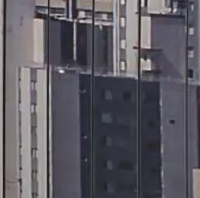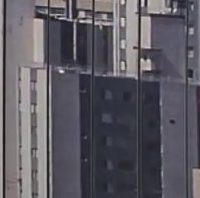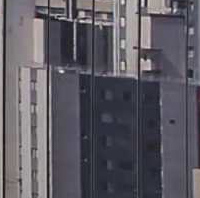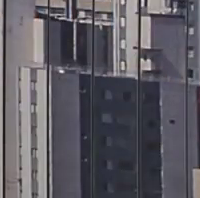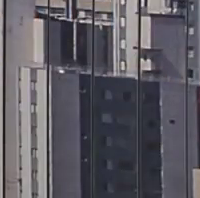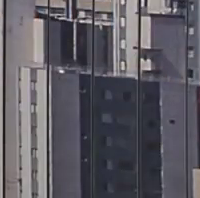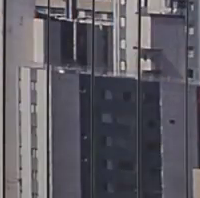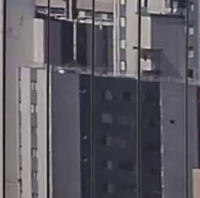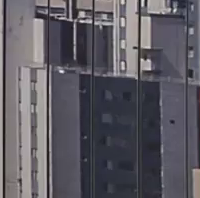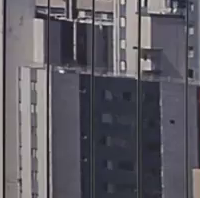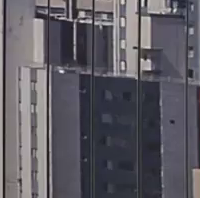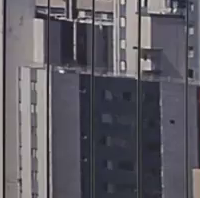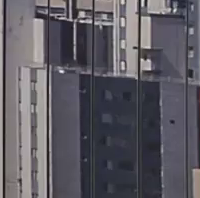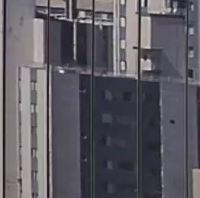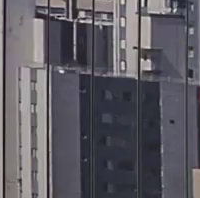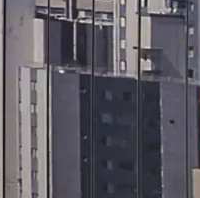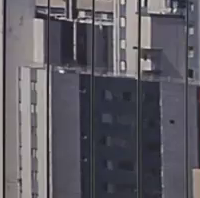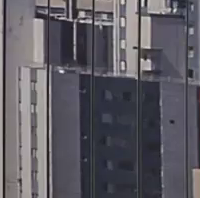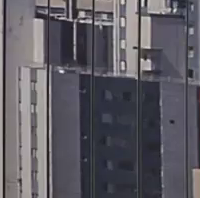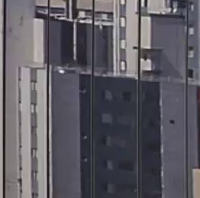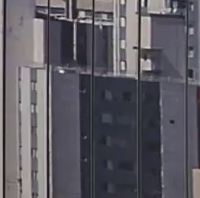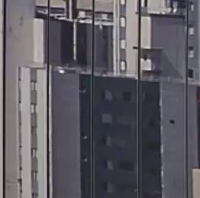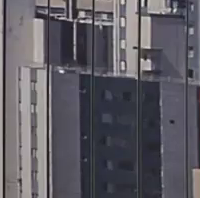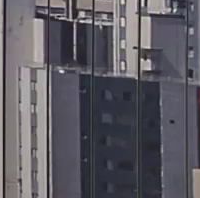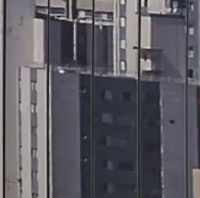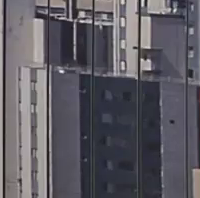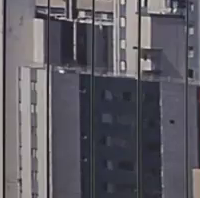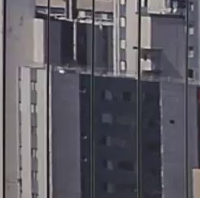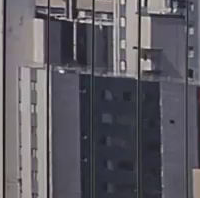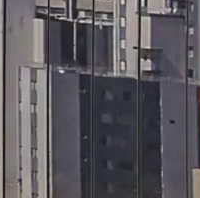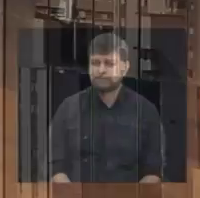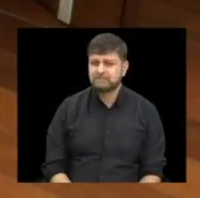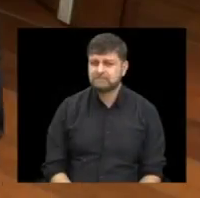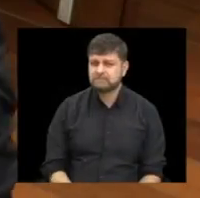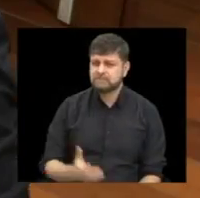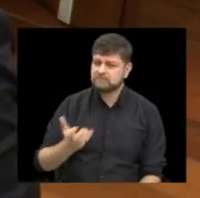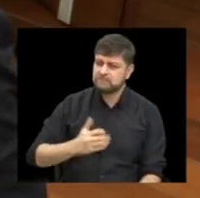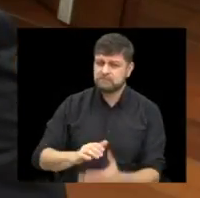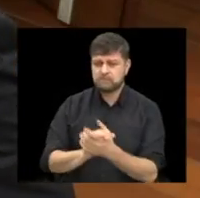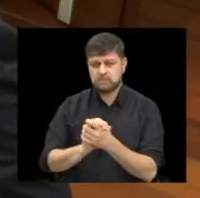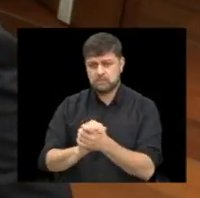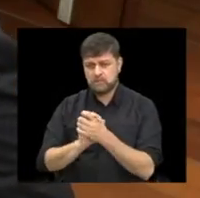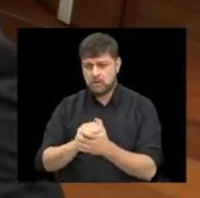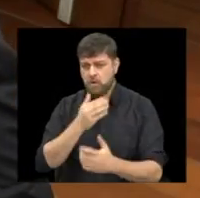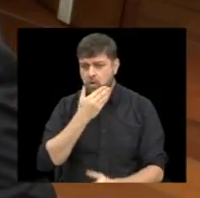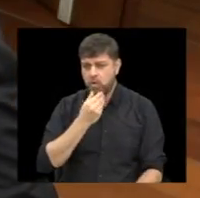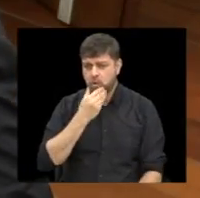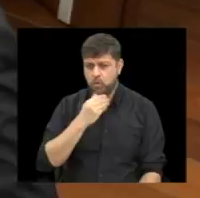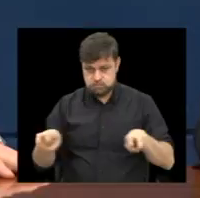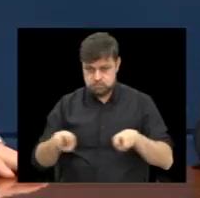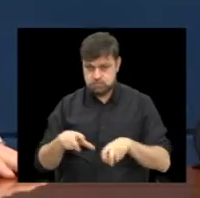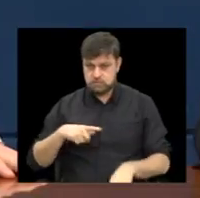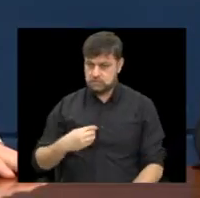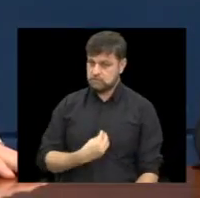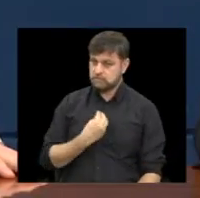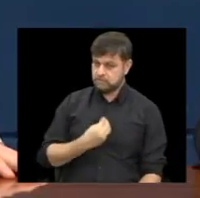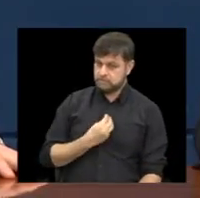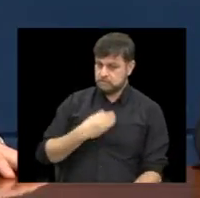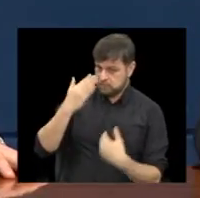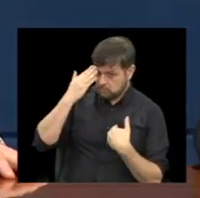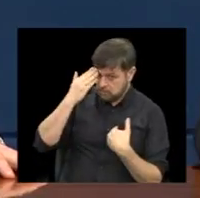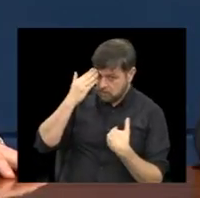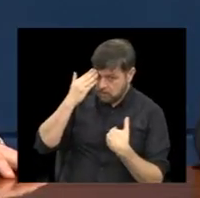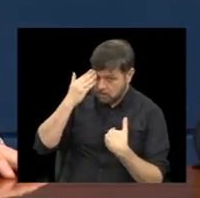análise quer obrigar as casas lotéricas a terem seguranças armados. O vereador Marcos Bernardelli e o presidente